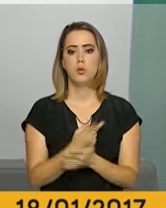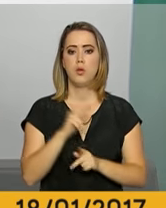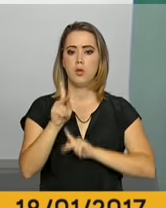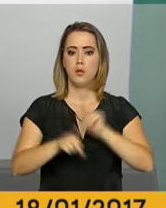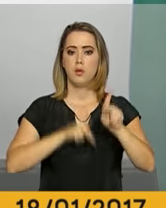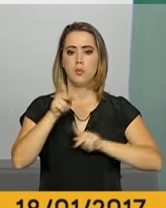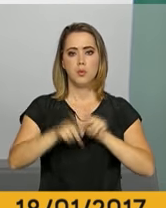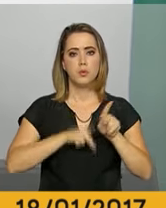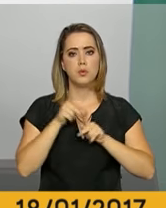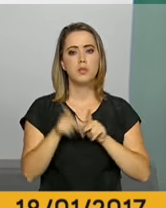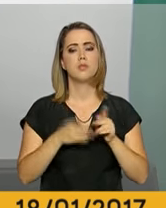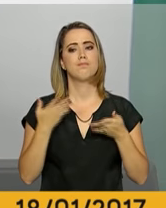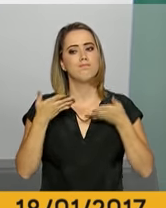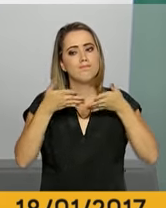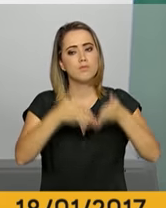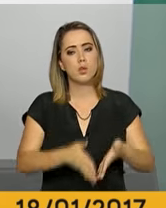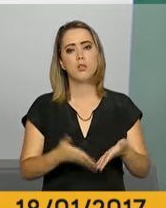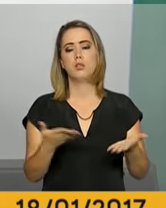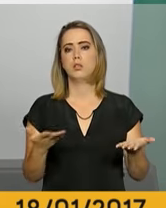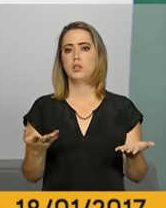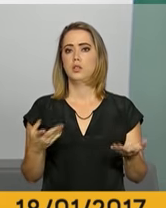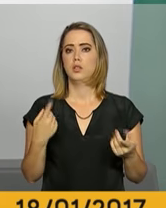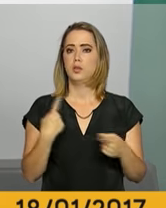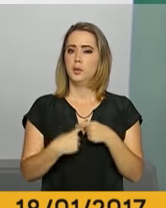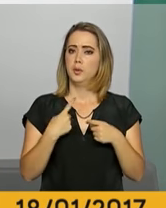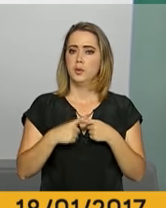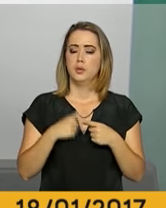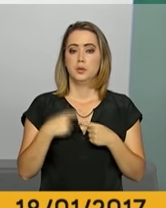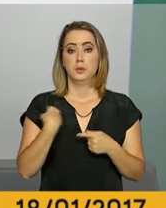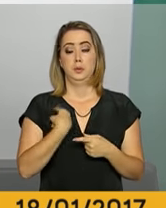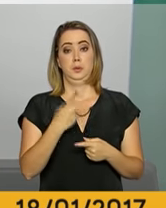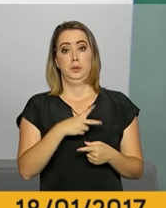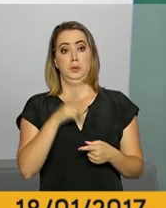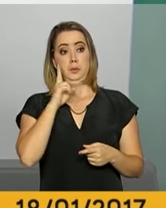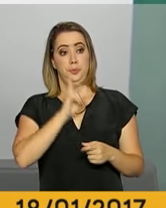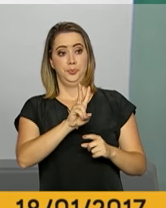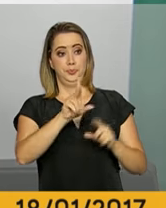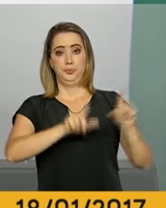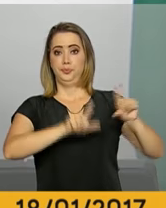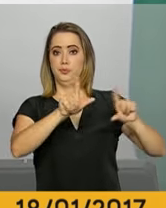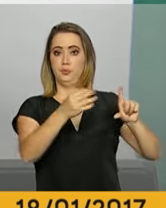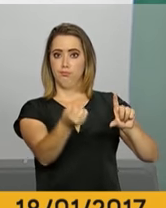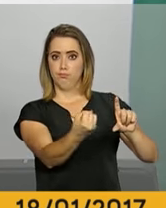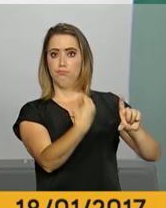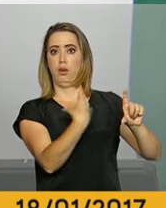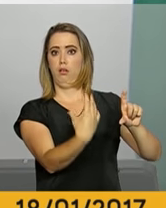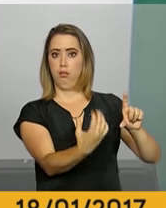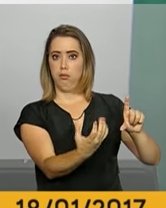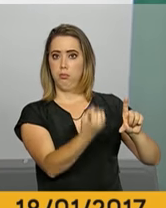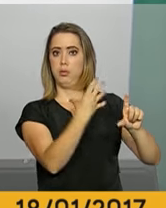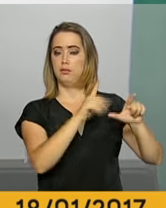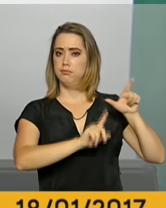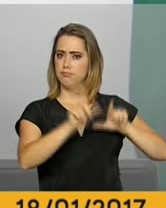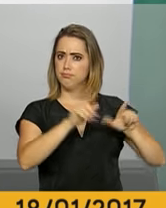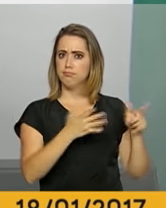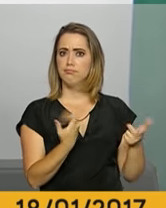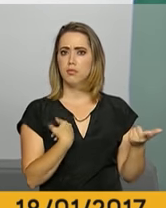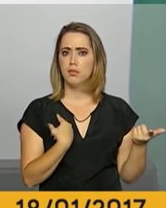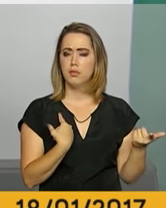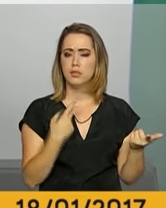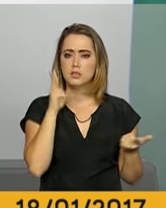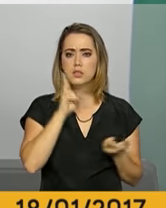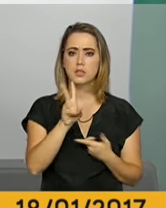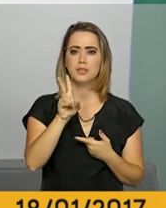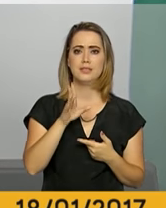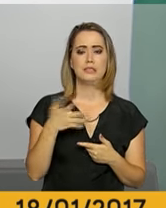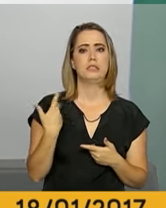população brasileira está passando, porque, convenhamos, quando estas imagens chegam à televisão, e